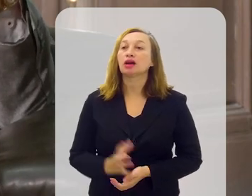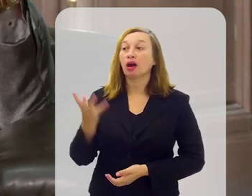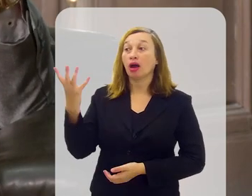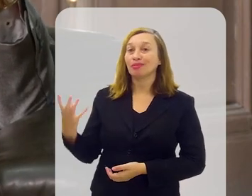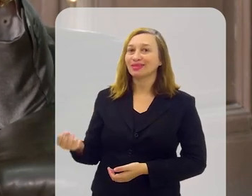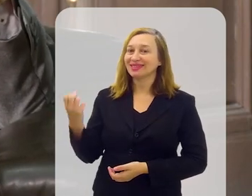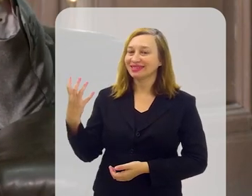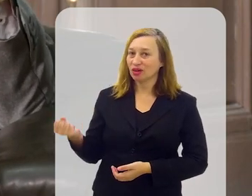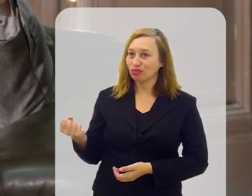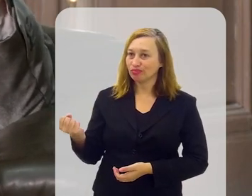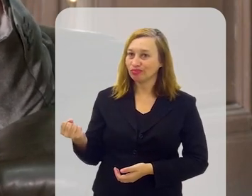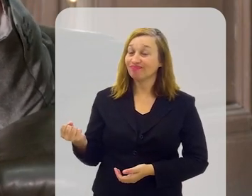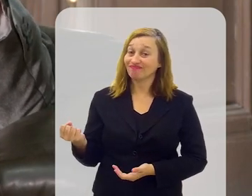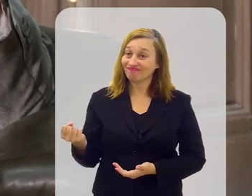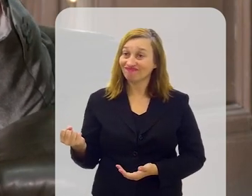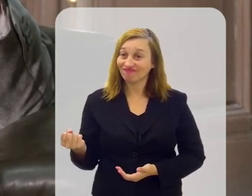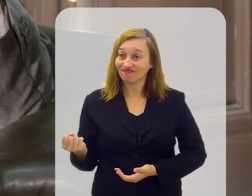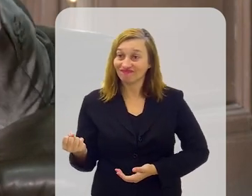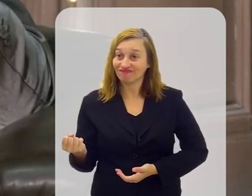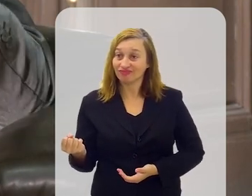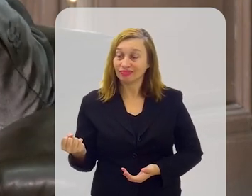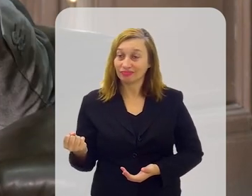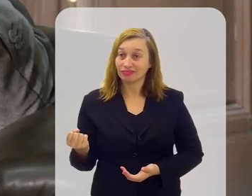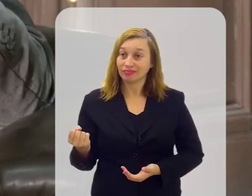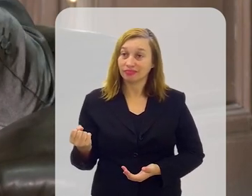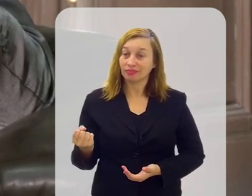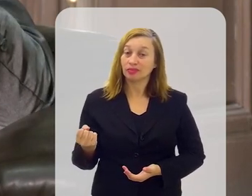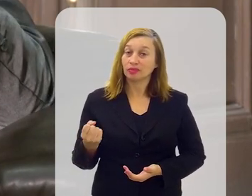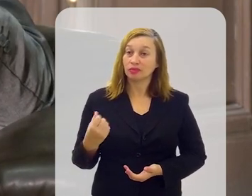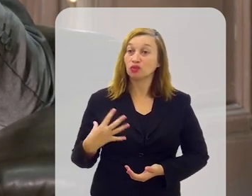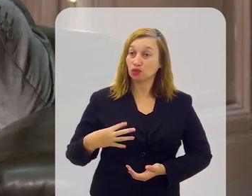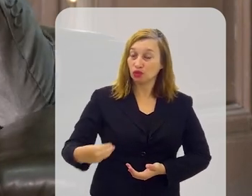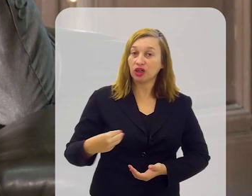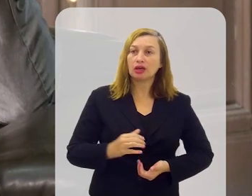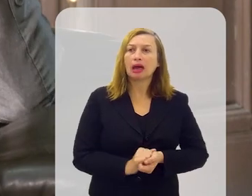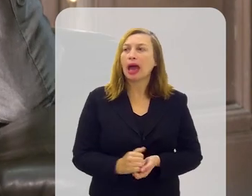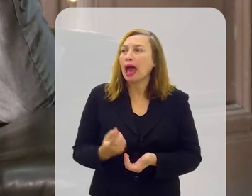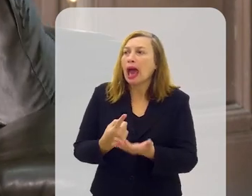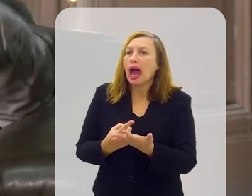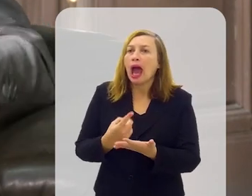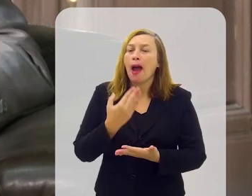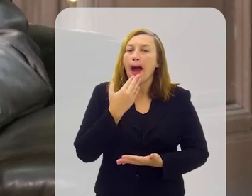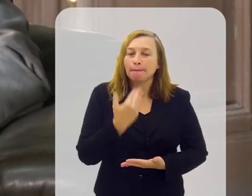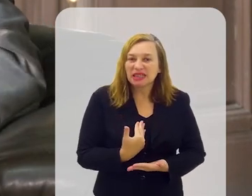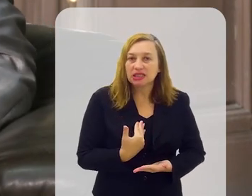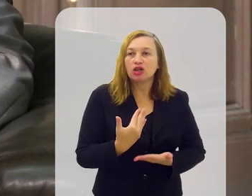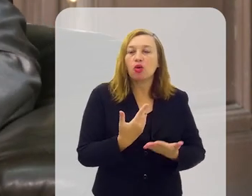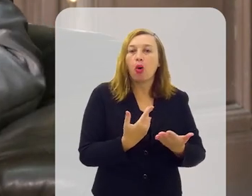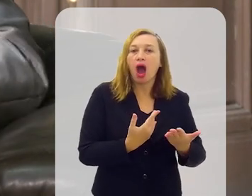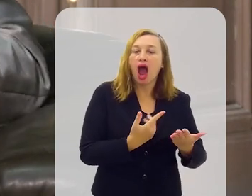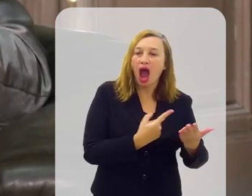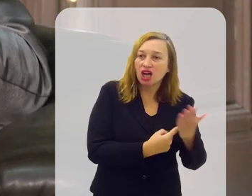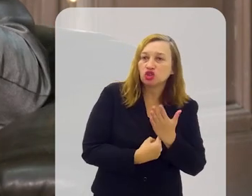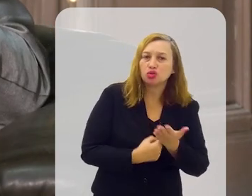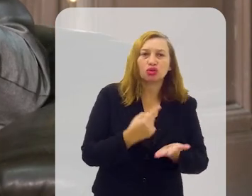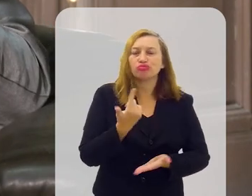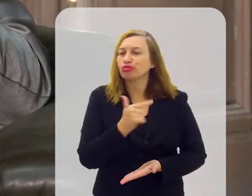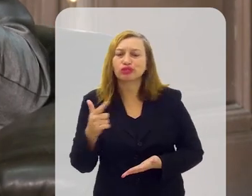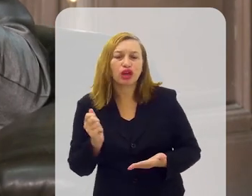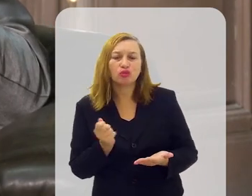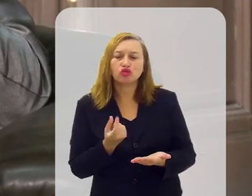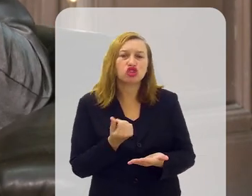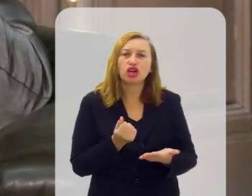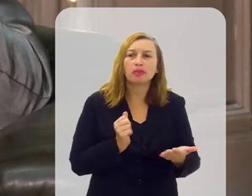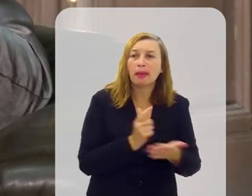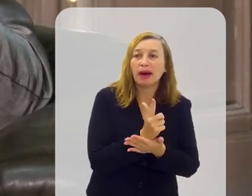pensão alimentícia. Meu Deus! E ele veio me pedir ajuda. E falou assim, me ajuda e tal, não sei o quê. Não estou em dinheiro para pagar a pensão alimentícia. Eu